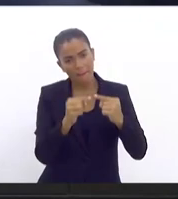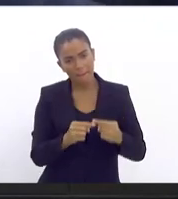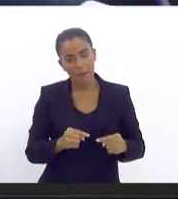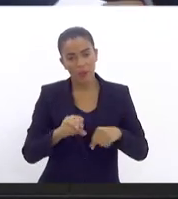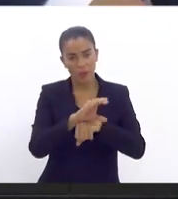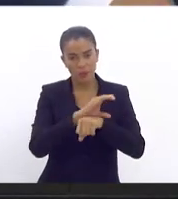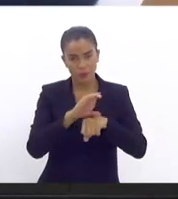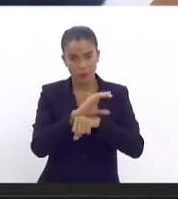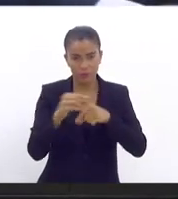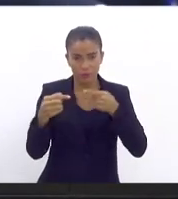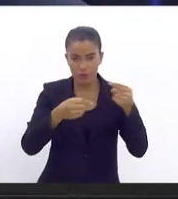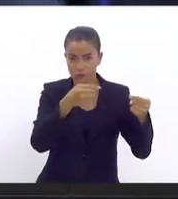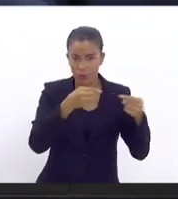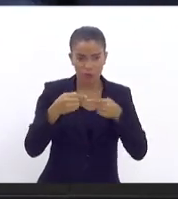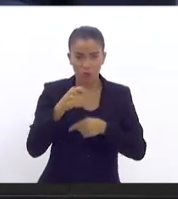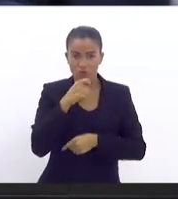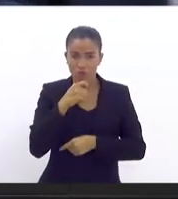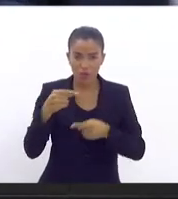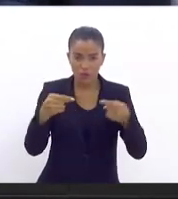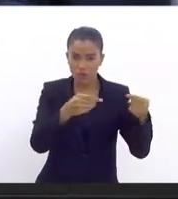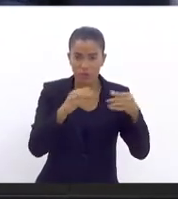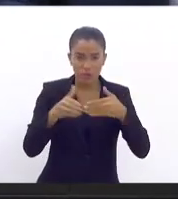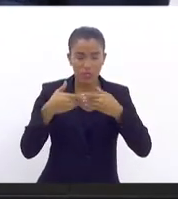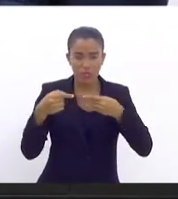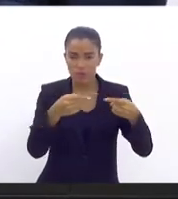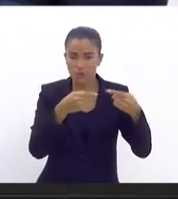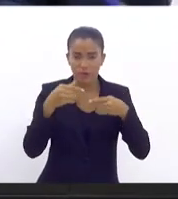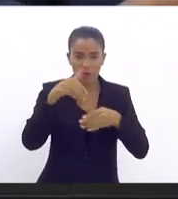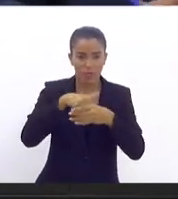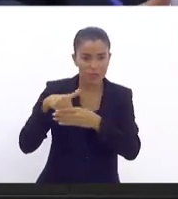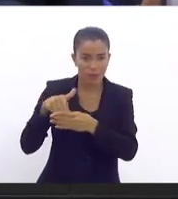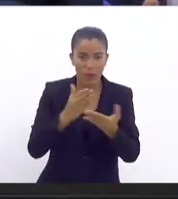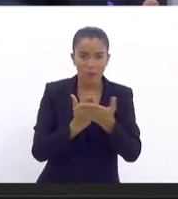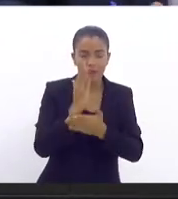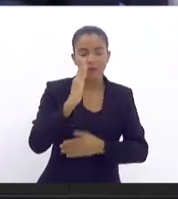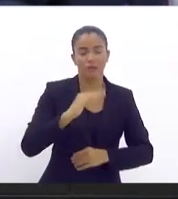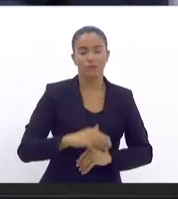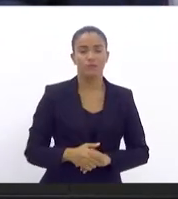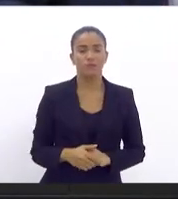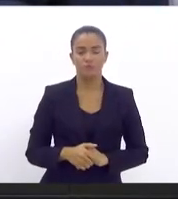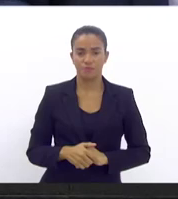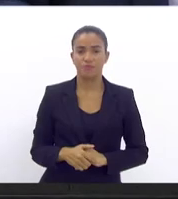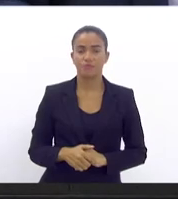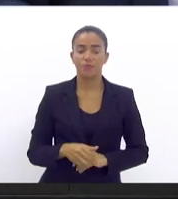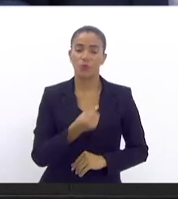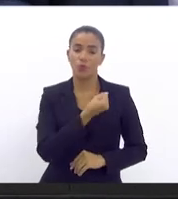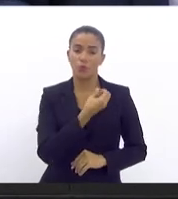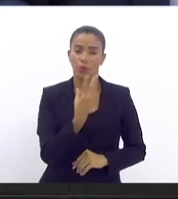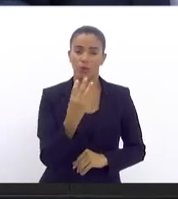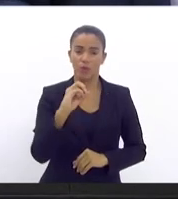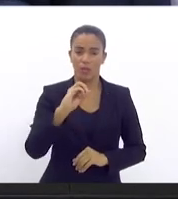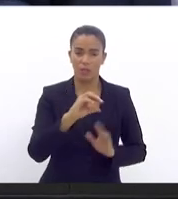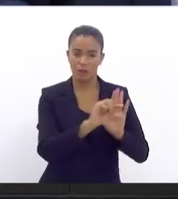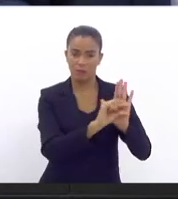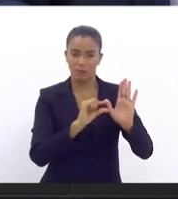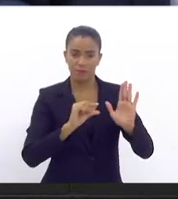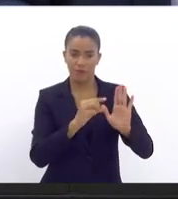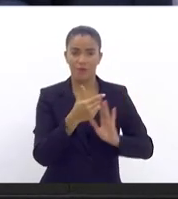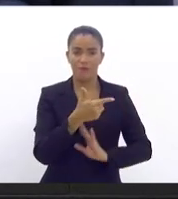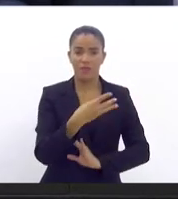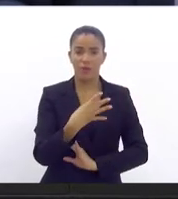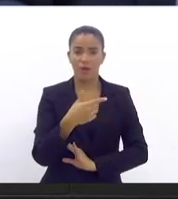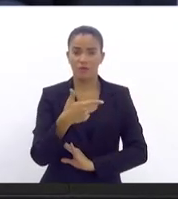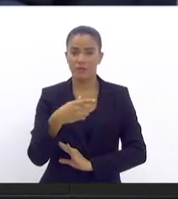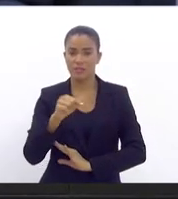Em discussão. Não havendo quem queira discutir, encerrada a discussão em votação, senhores que aprovam, permaneçam como estão, aprovado. 30 da pauta. 6427 de